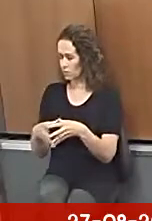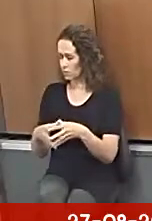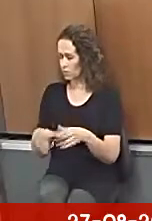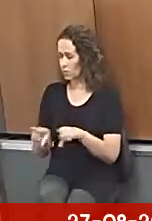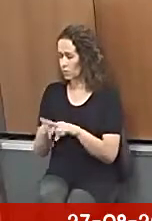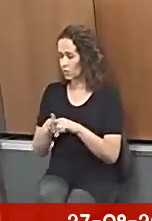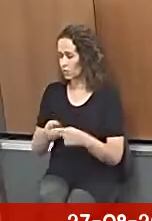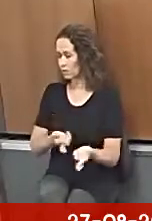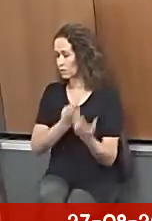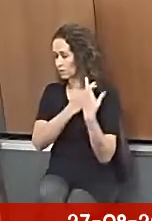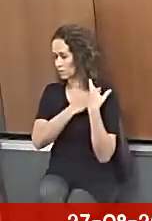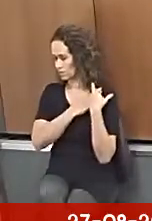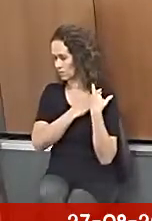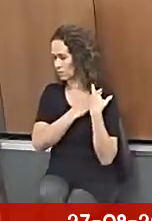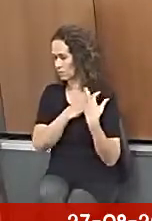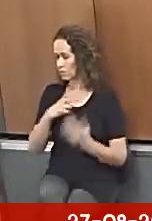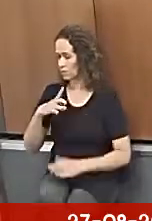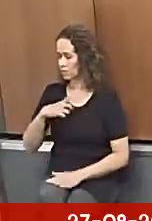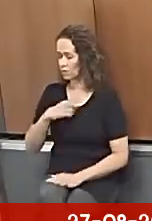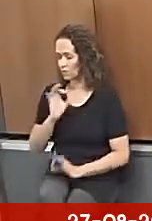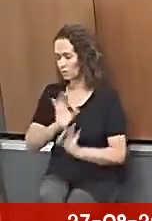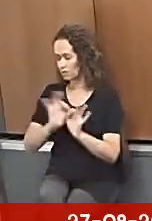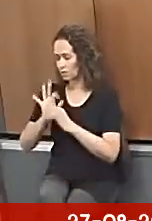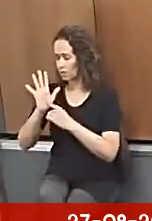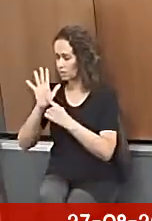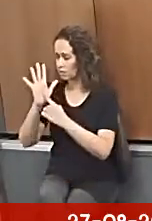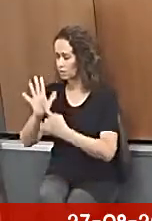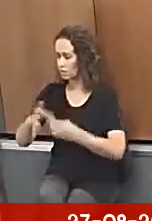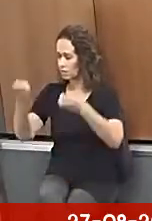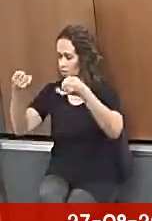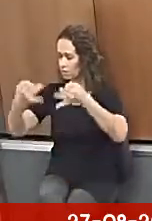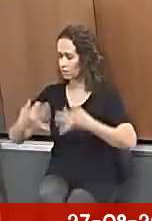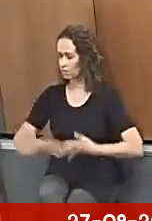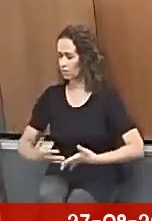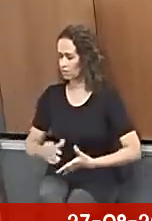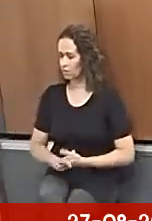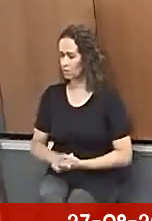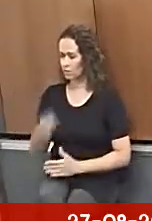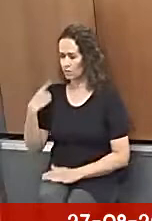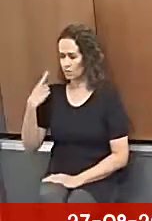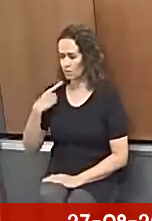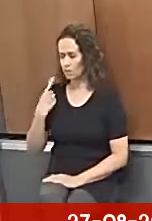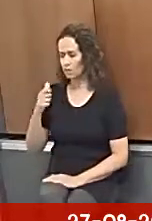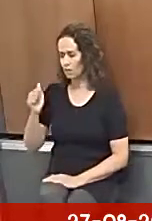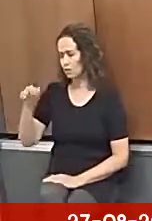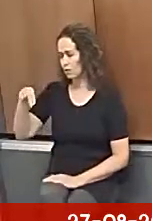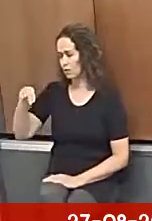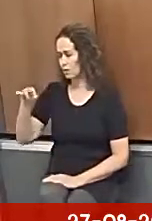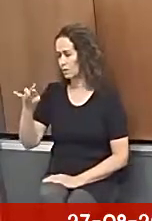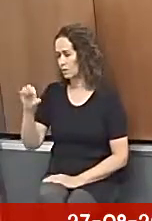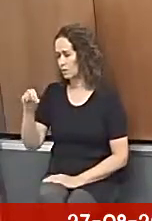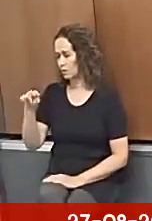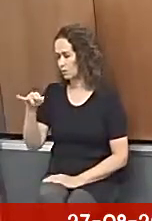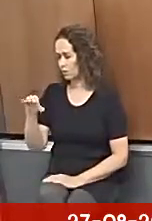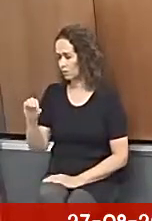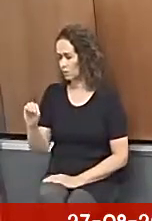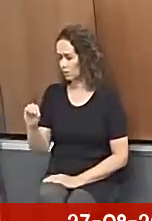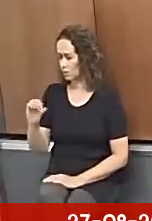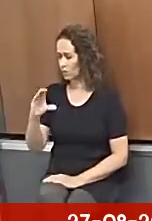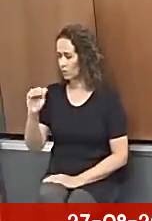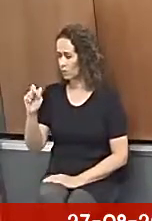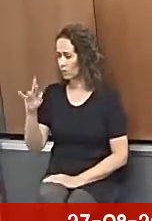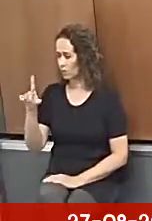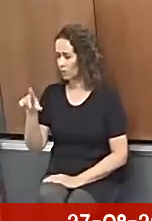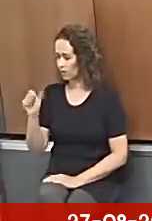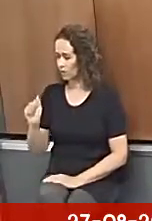amputados que fará uma explanação sobre o assunto o deputado antônio carlos arantes primeiro vice-presidente essa